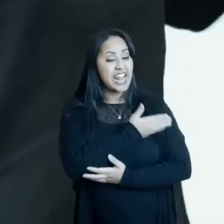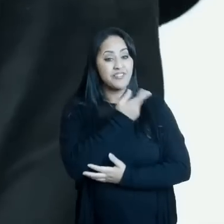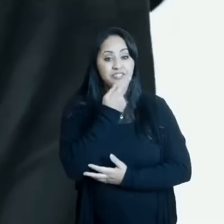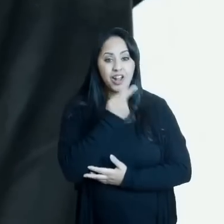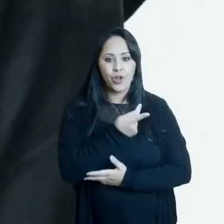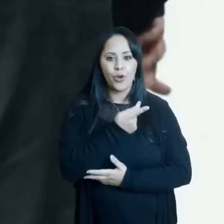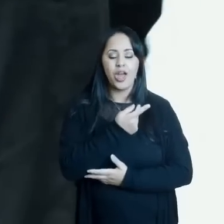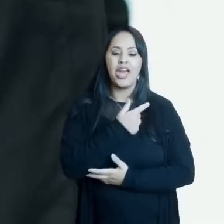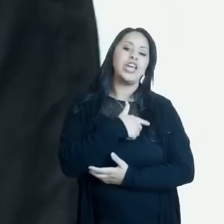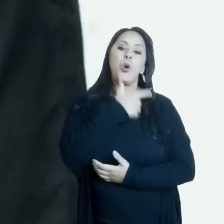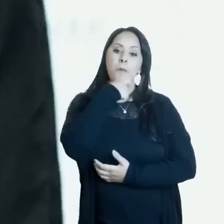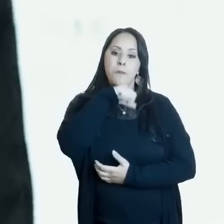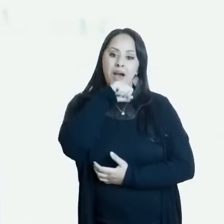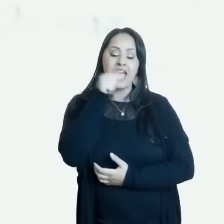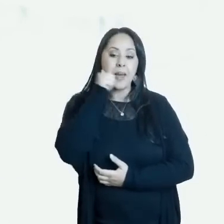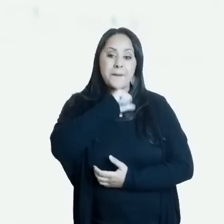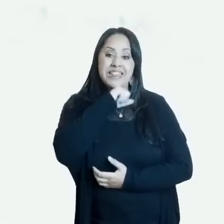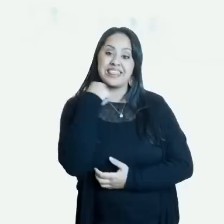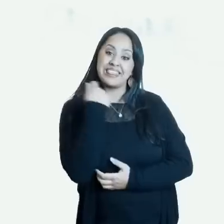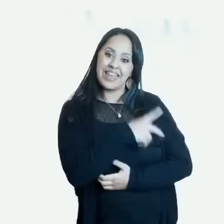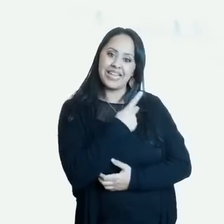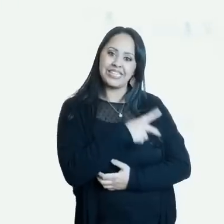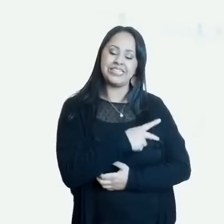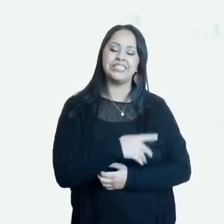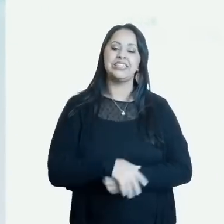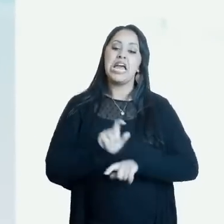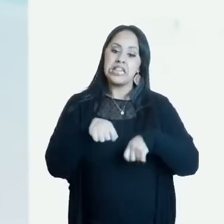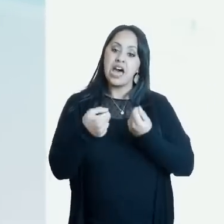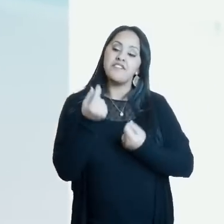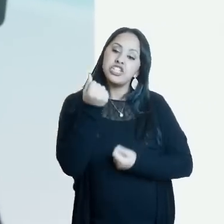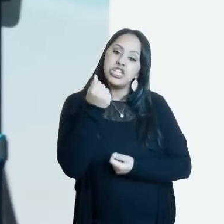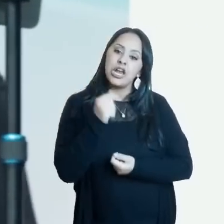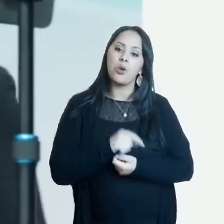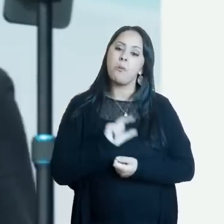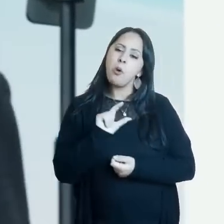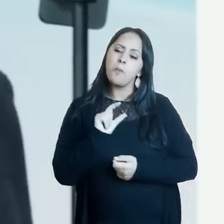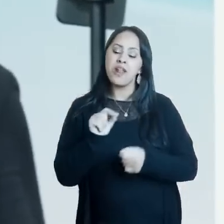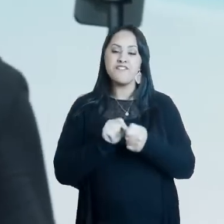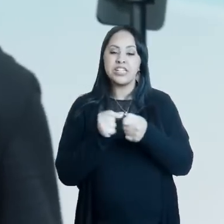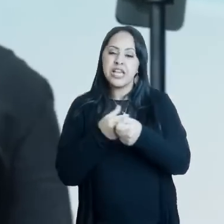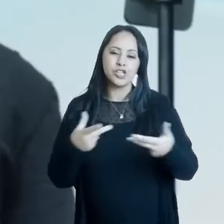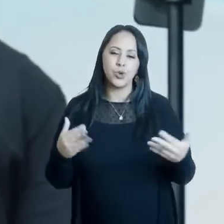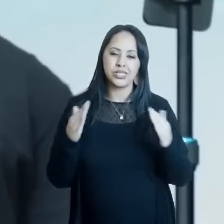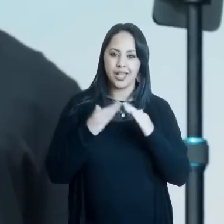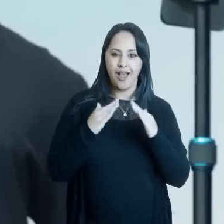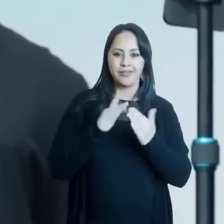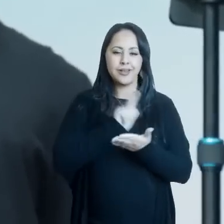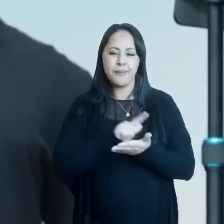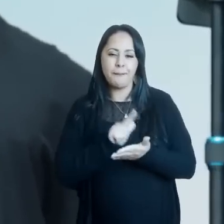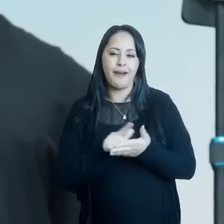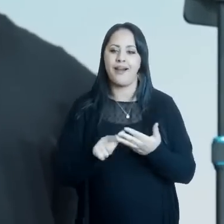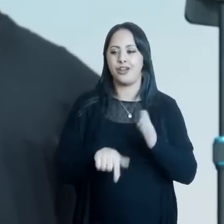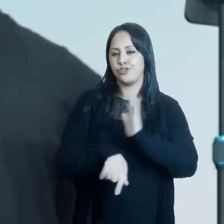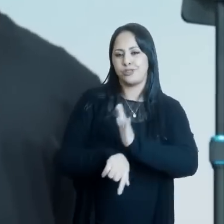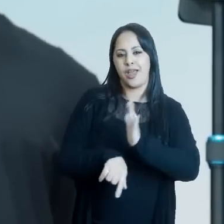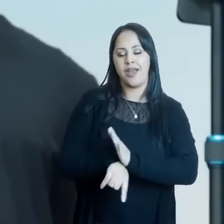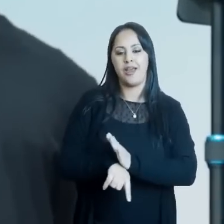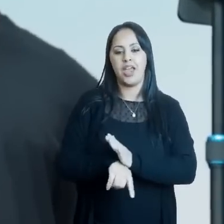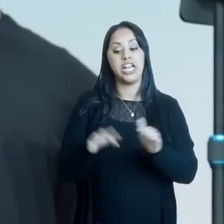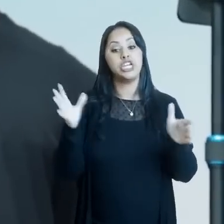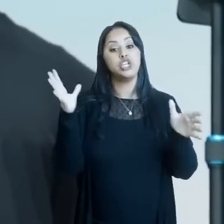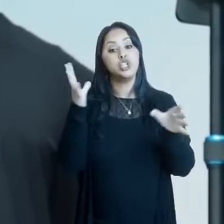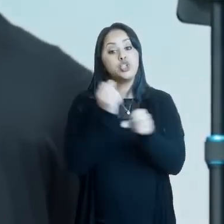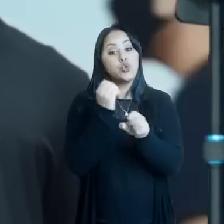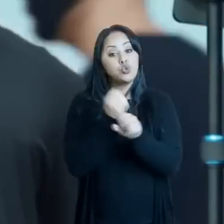com a sua mãe, com seus pais junto, né? É. Não, só minha mãe. Só com a sua mãe, né? É isso aí, menino prodígio, 70 mil reais de março pra